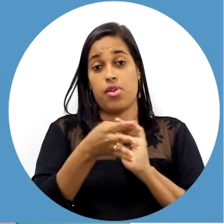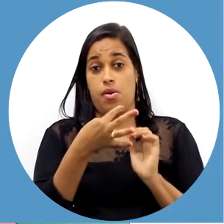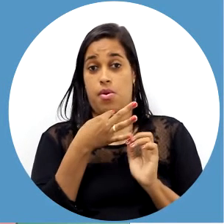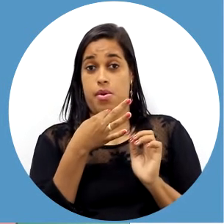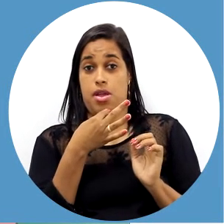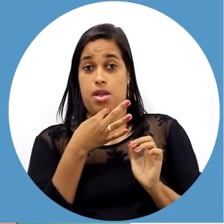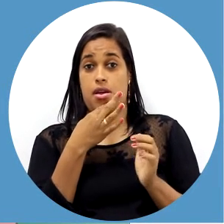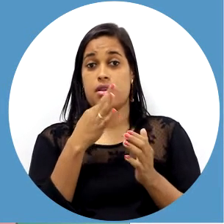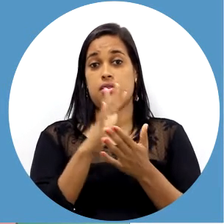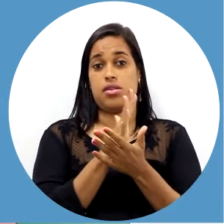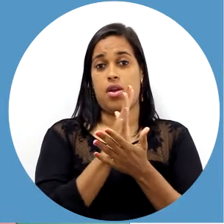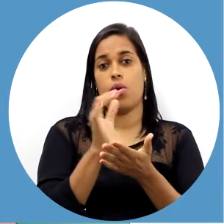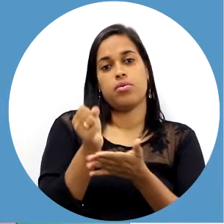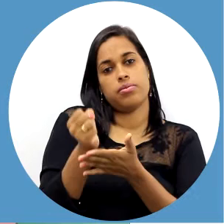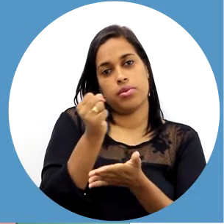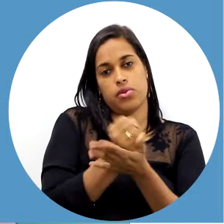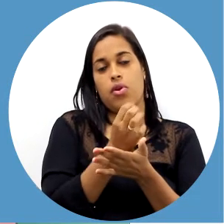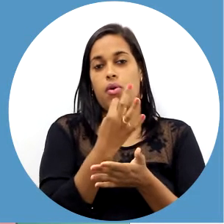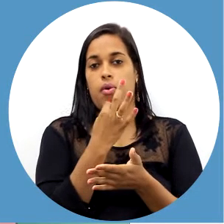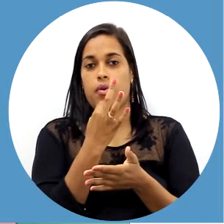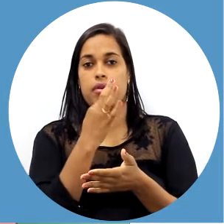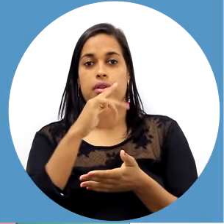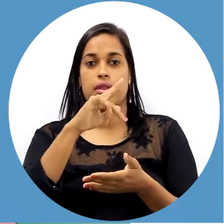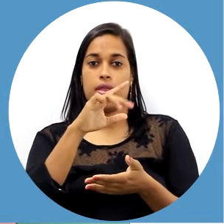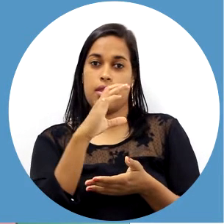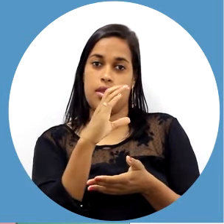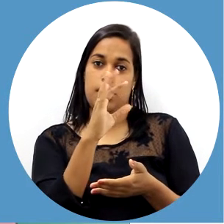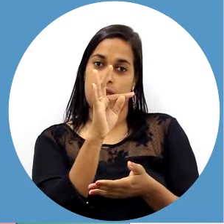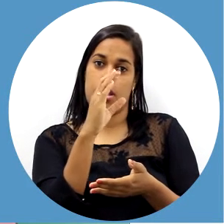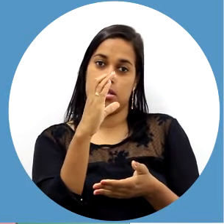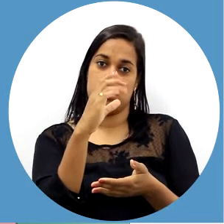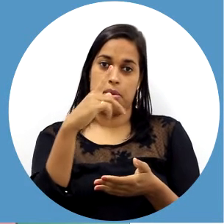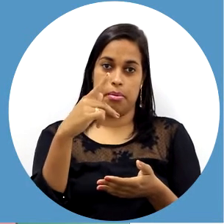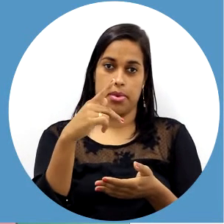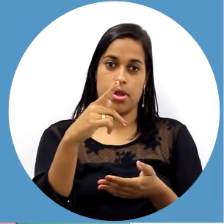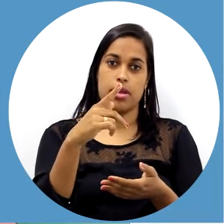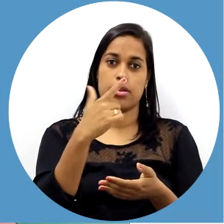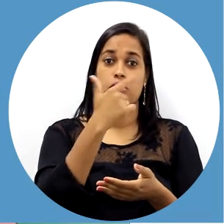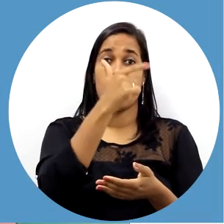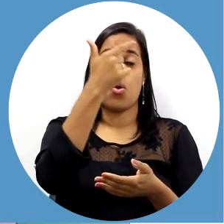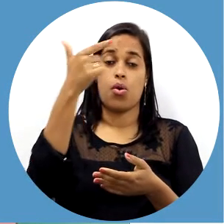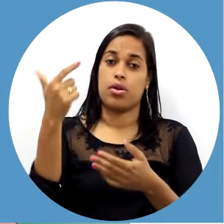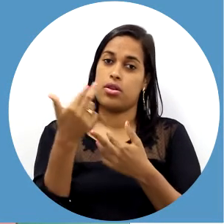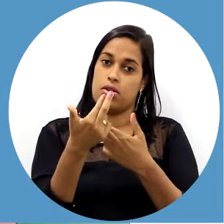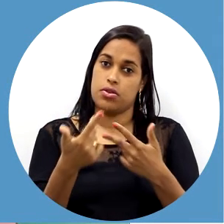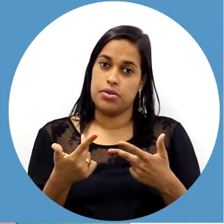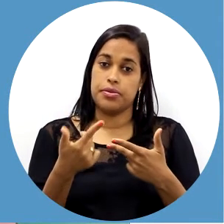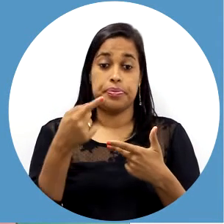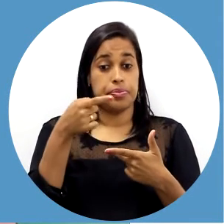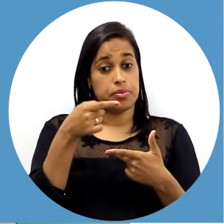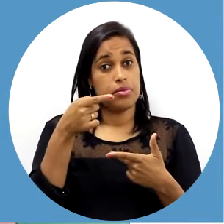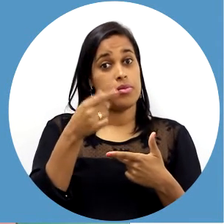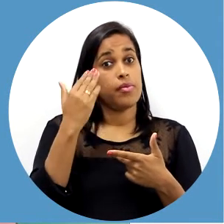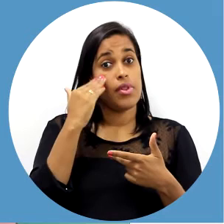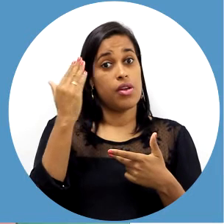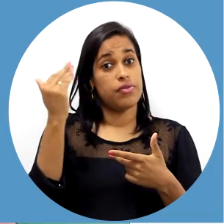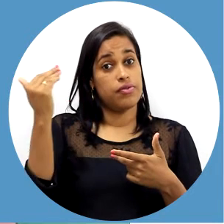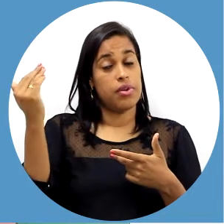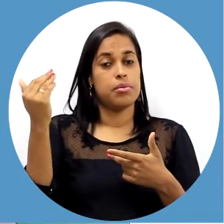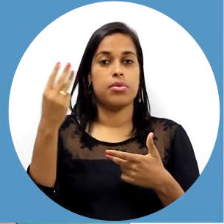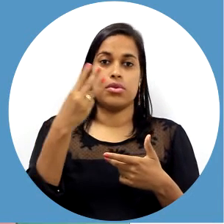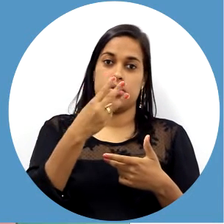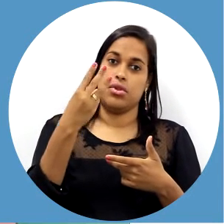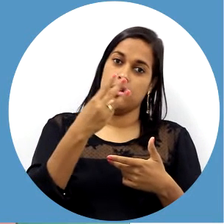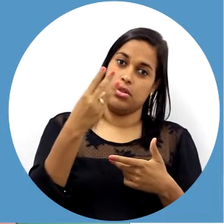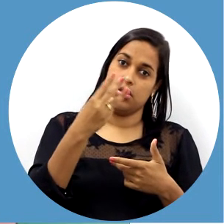protocolos que estão na camada 3, ele é capaz de conhecer TCP, UDP, entre outras coisas. Um aparelho mais famoso que a gente fala na